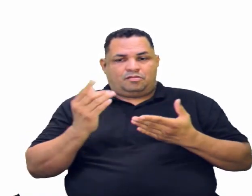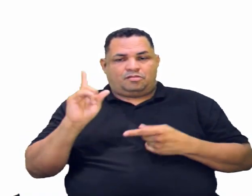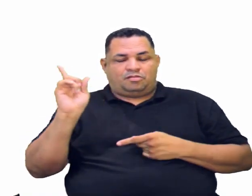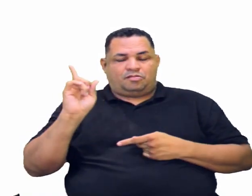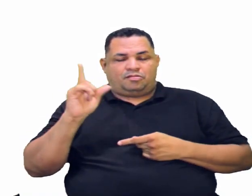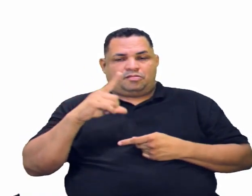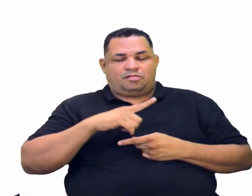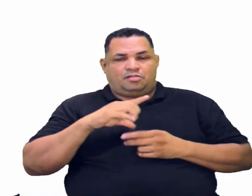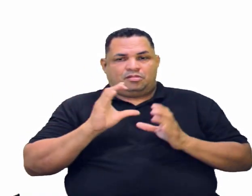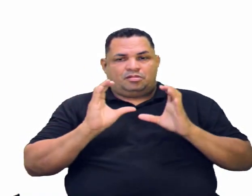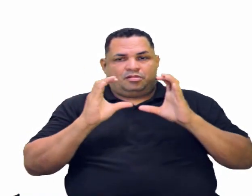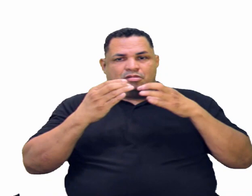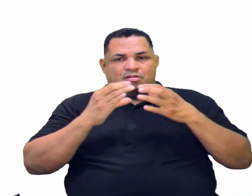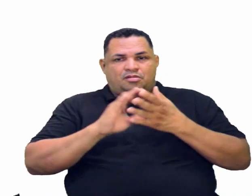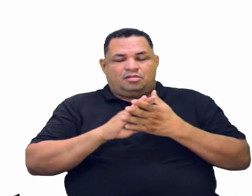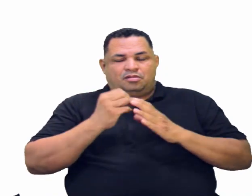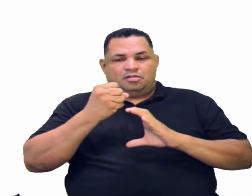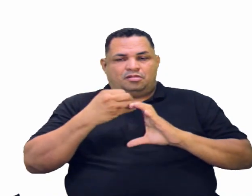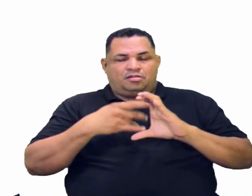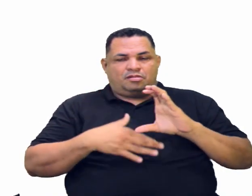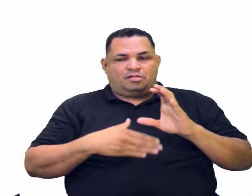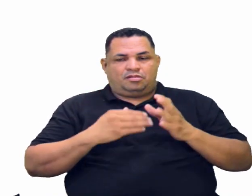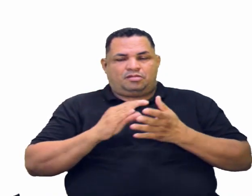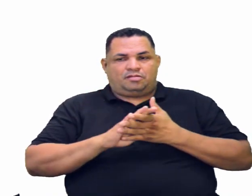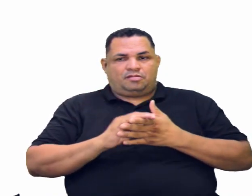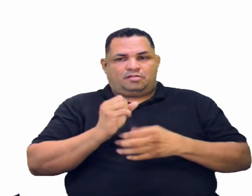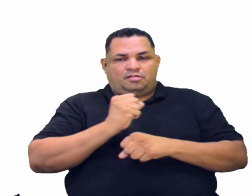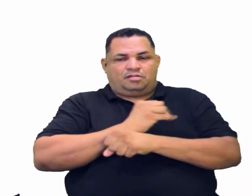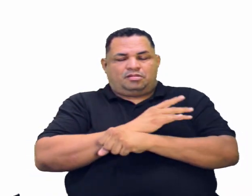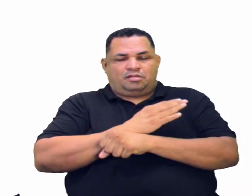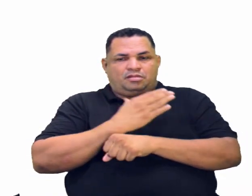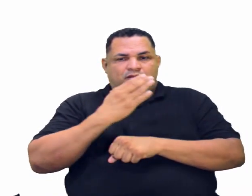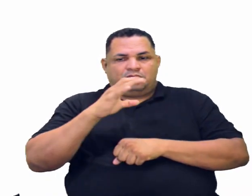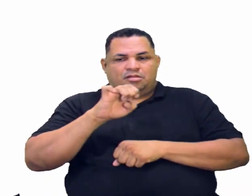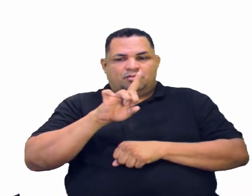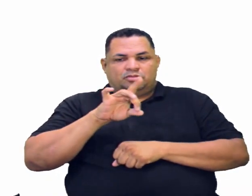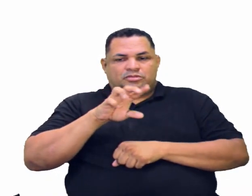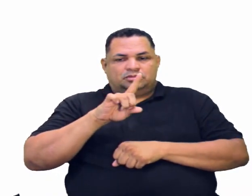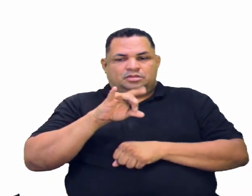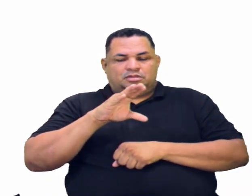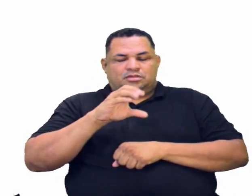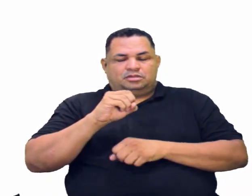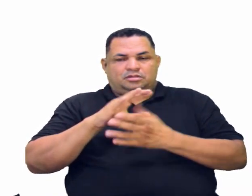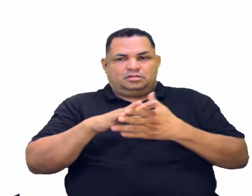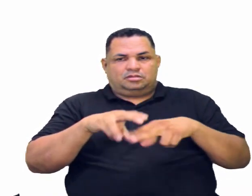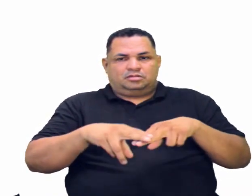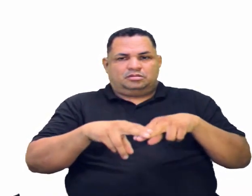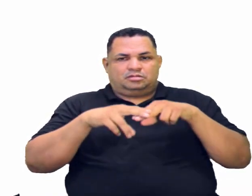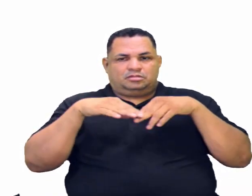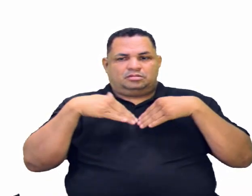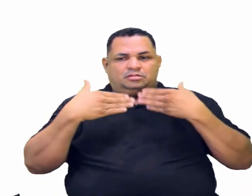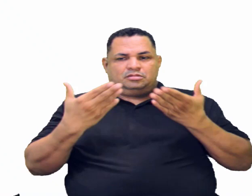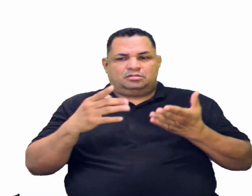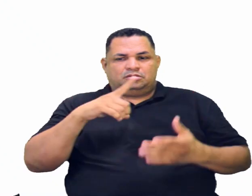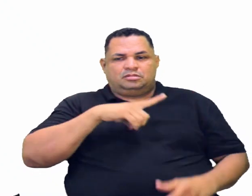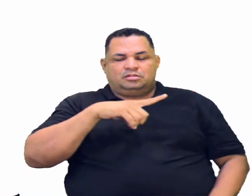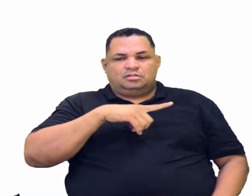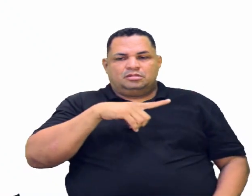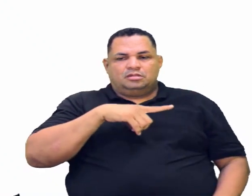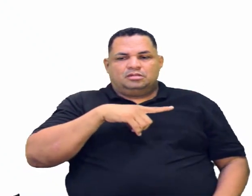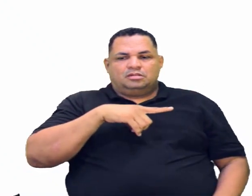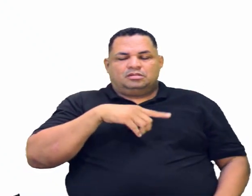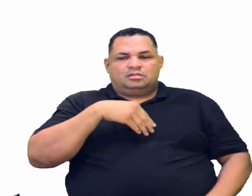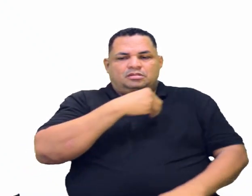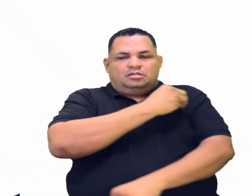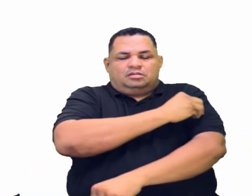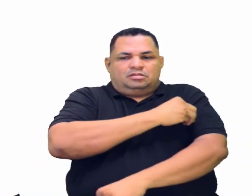agora é o grupo funcional característico dos ácidos carboxílicos. Por isso que quando a gente tem ali